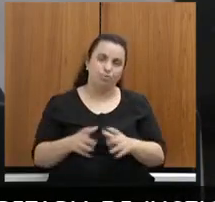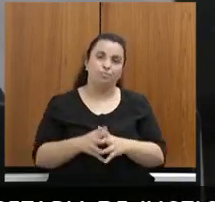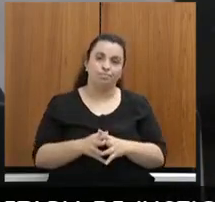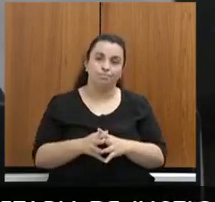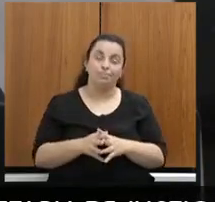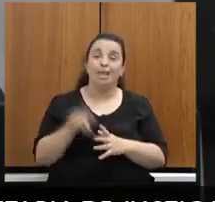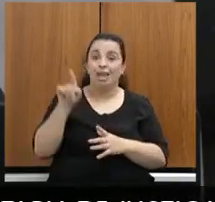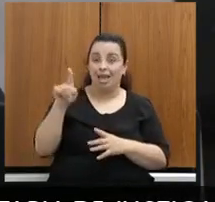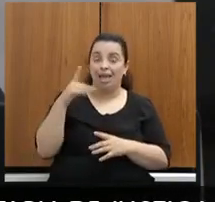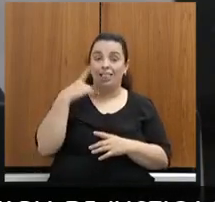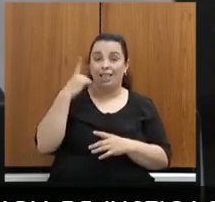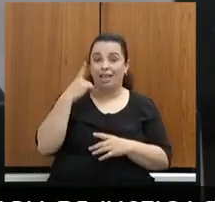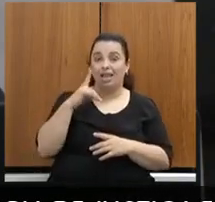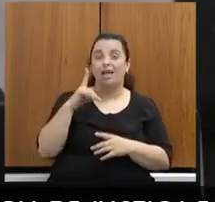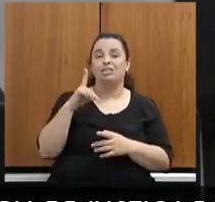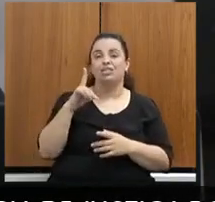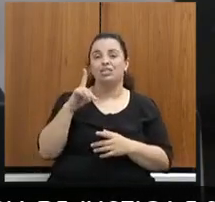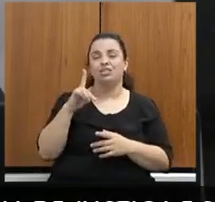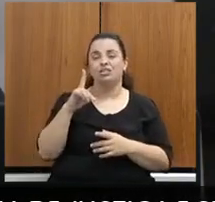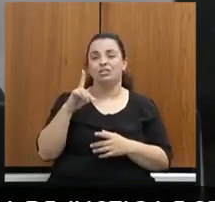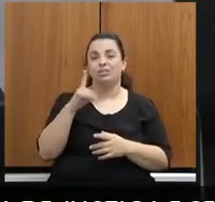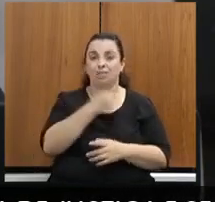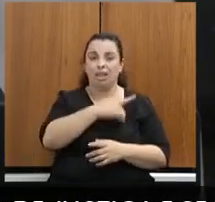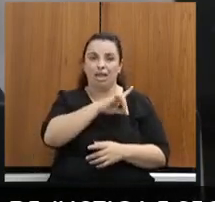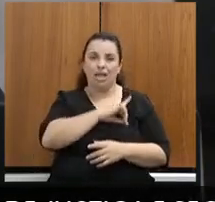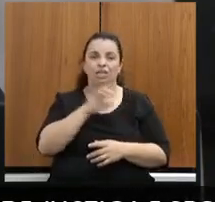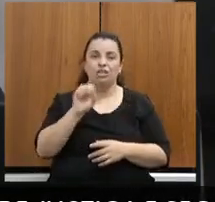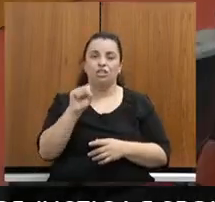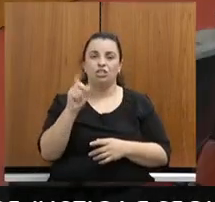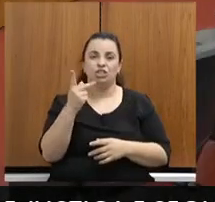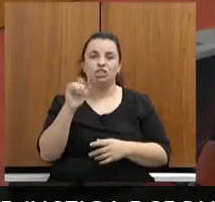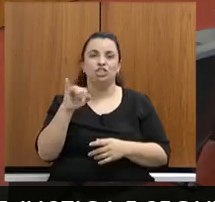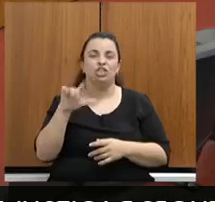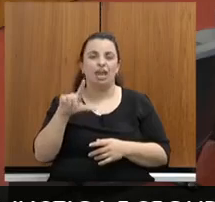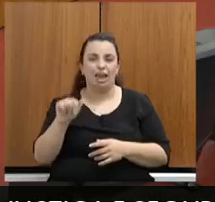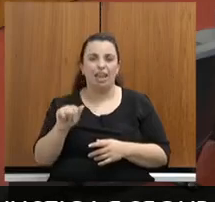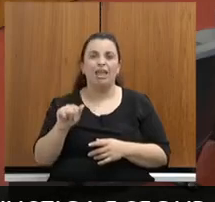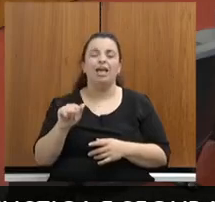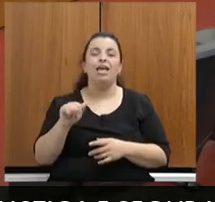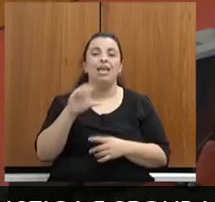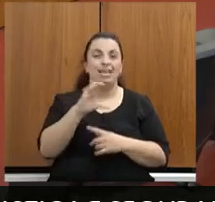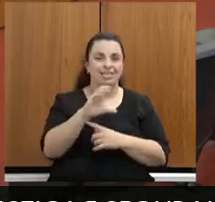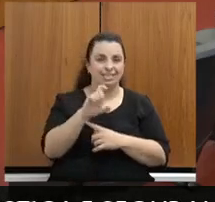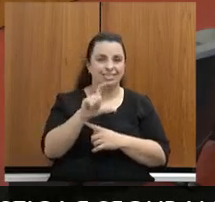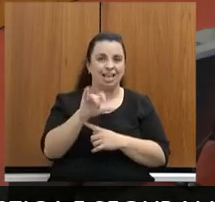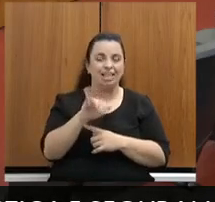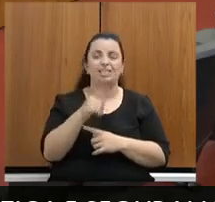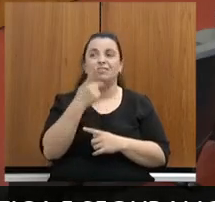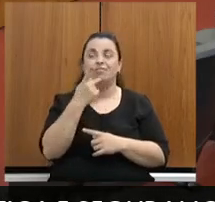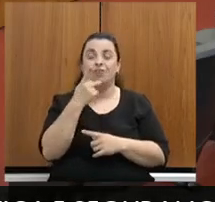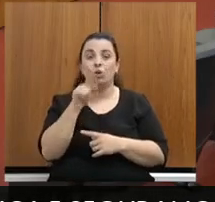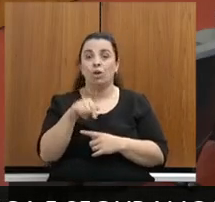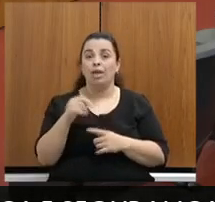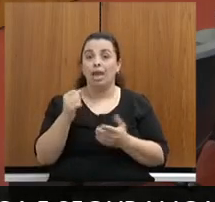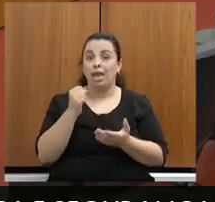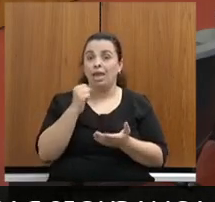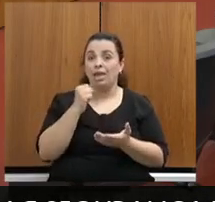delegada Sheila e adaptadas eles a carteira de identidade digital é algo importantíssimo